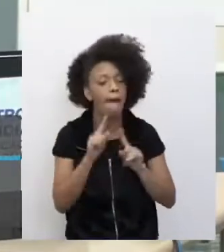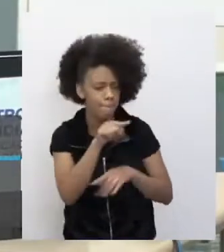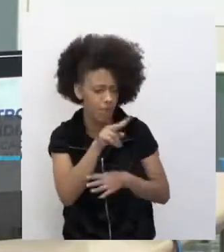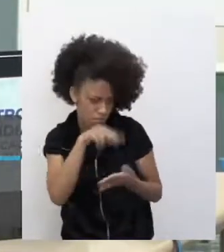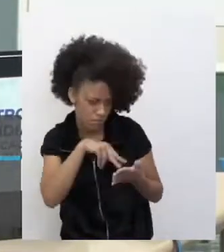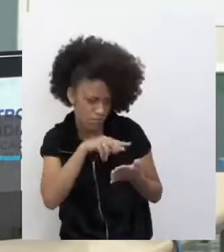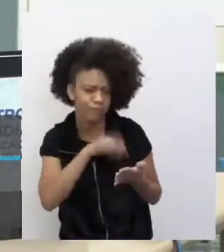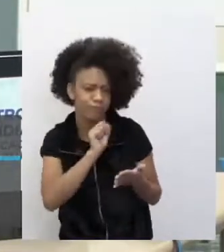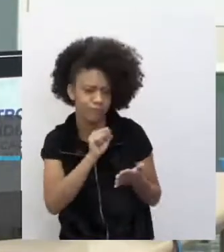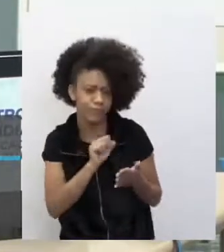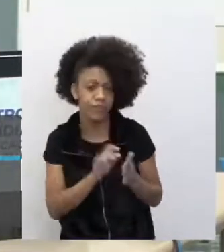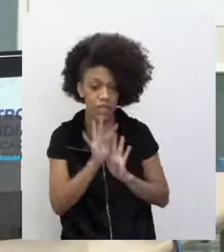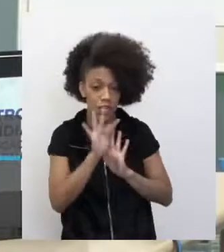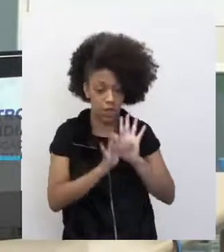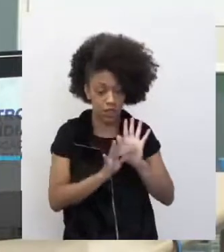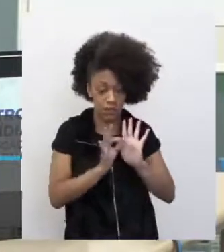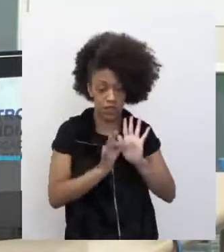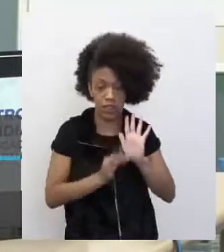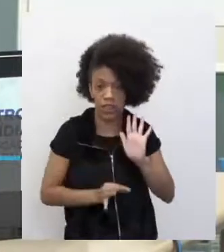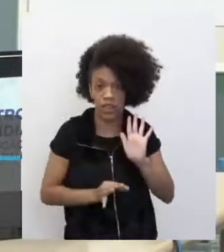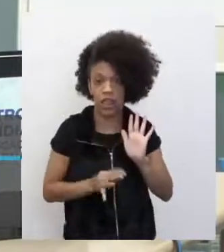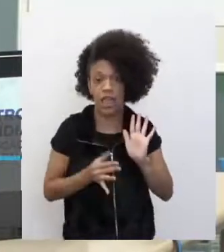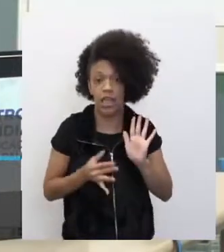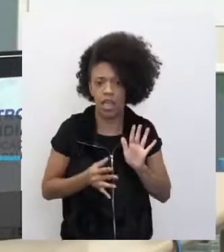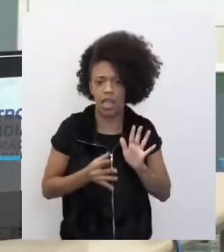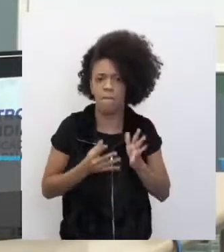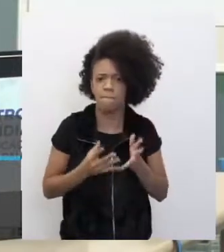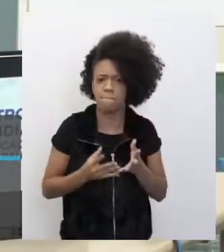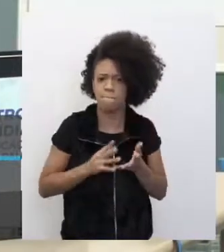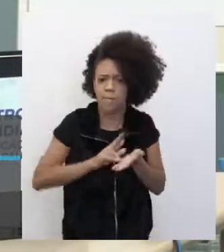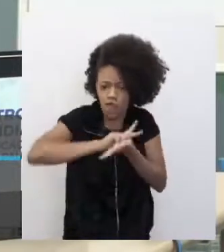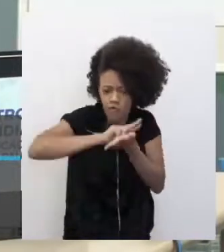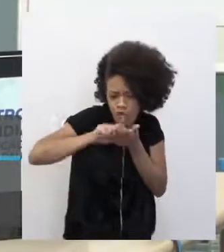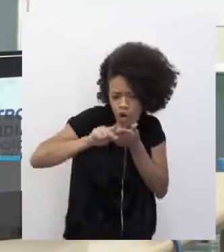os textões carregam muita persuasão,